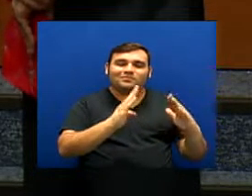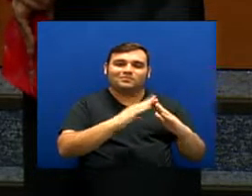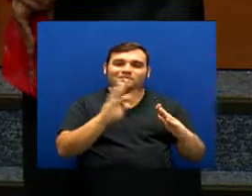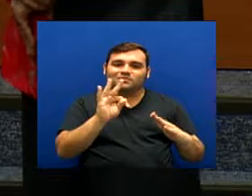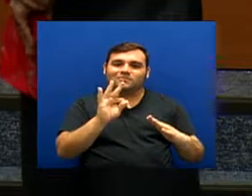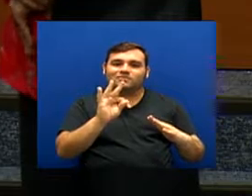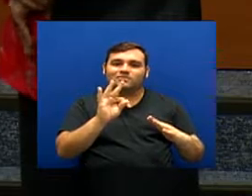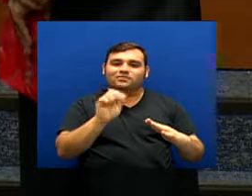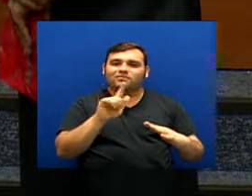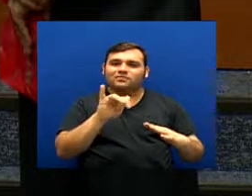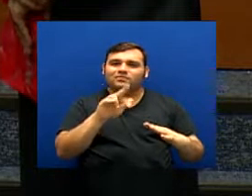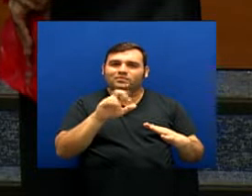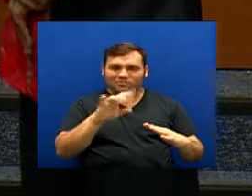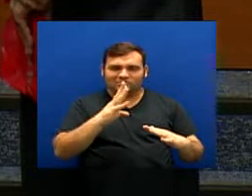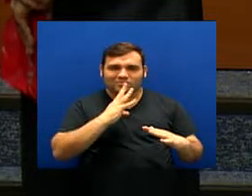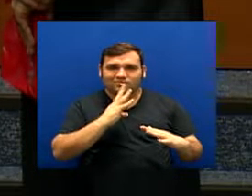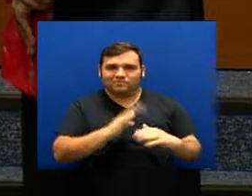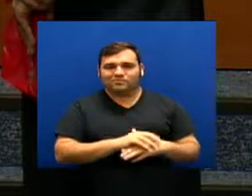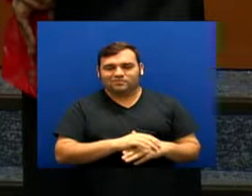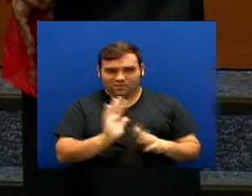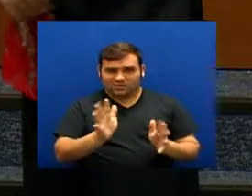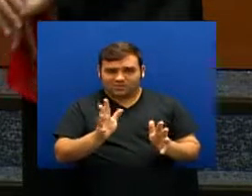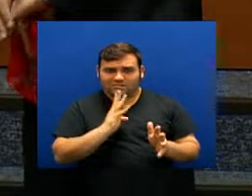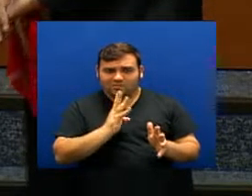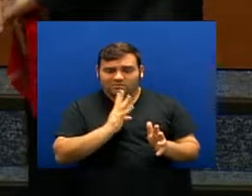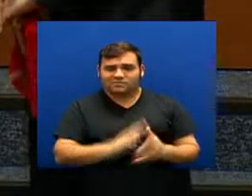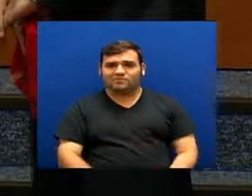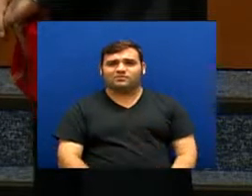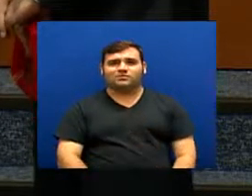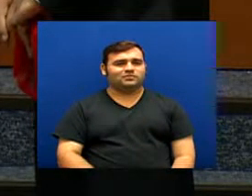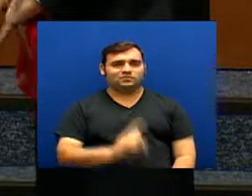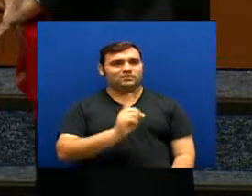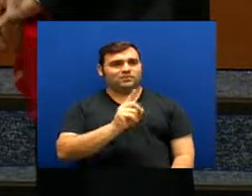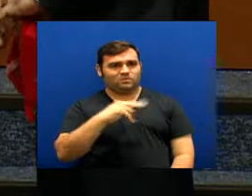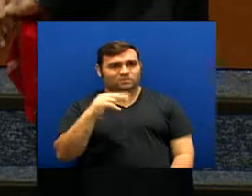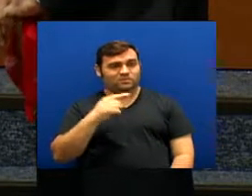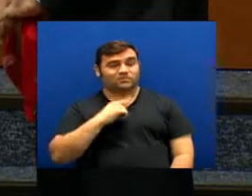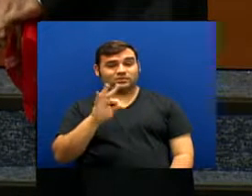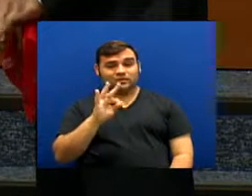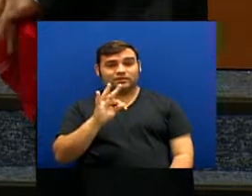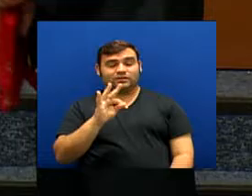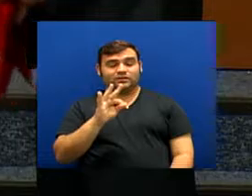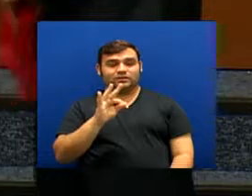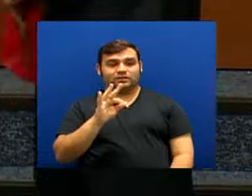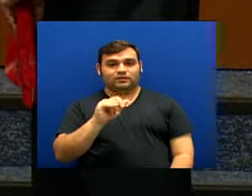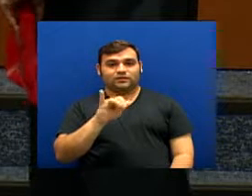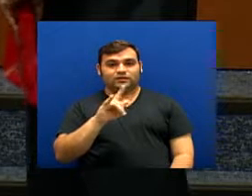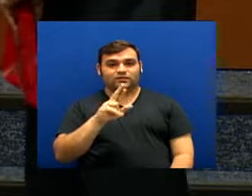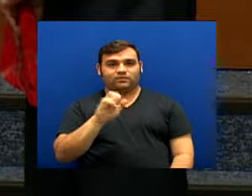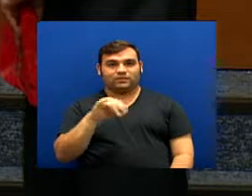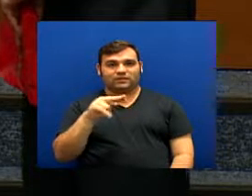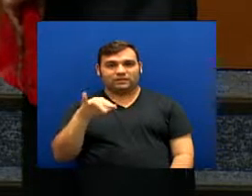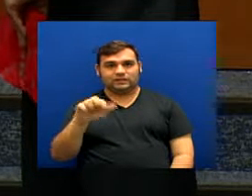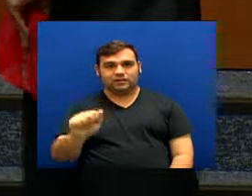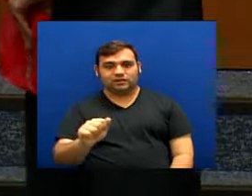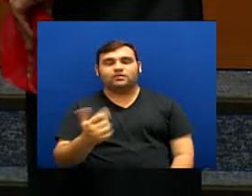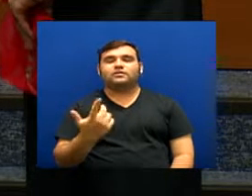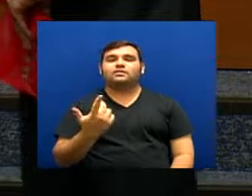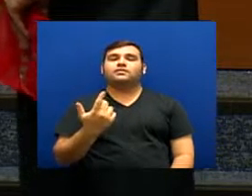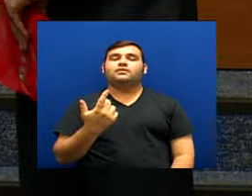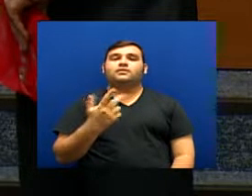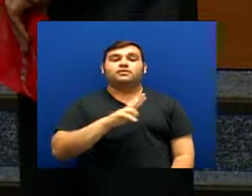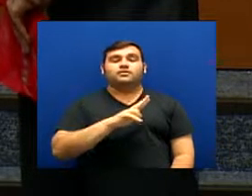Senhor Fábio Bueno representa o Centro Cultural Brasil Israel, que é a única organização em Sorocaba a representar a cultura judaica e pioneira em